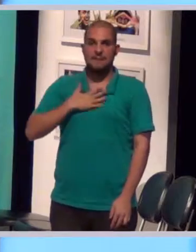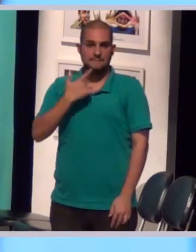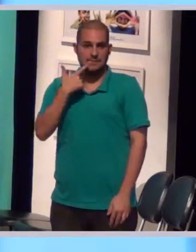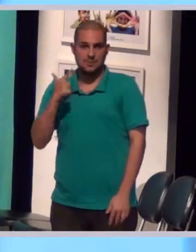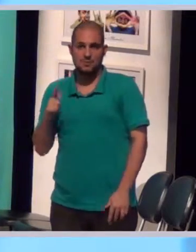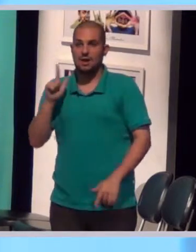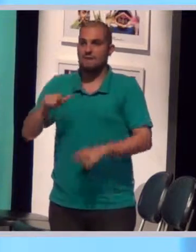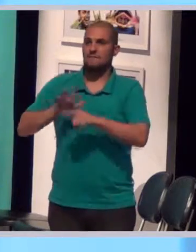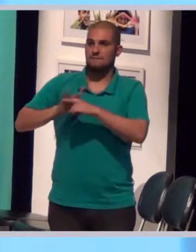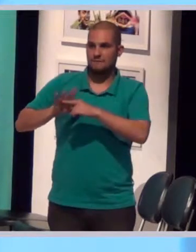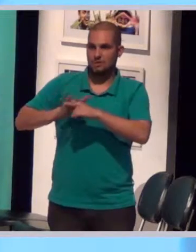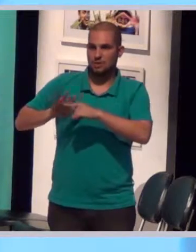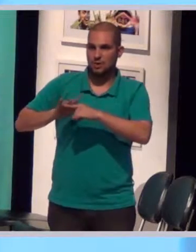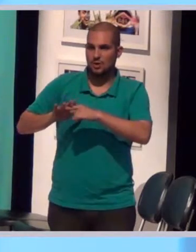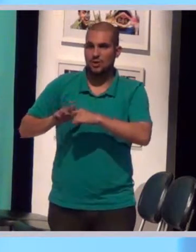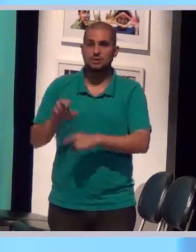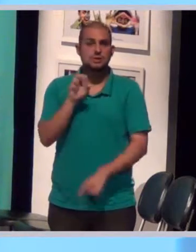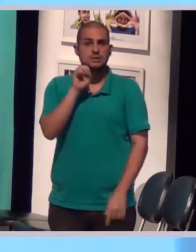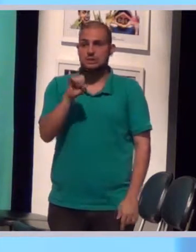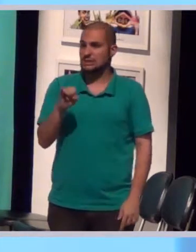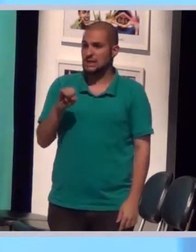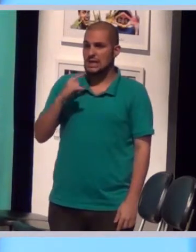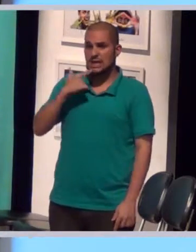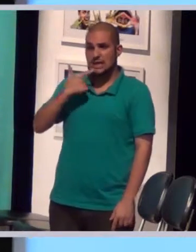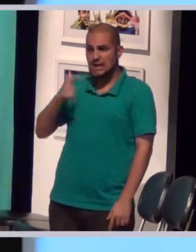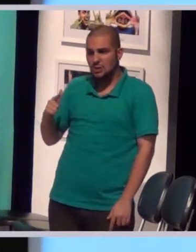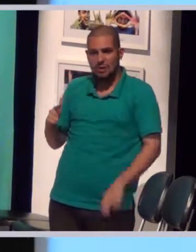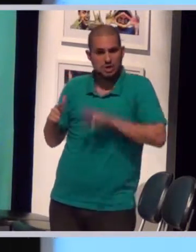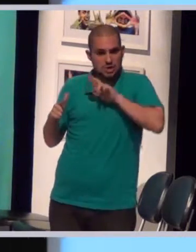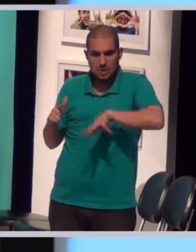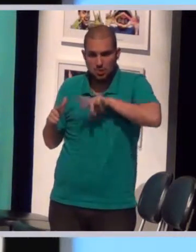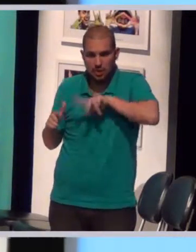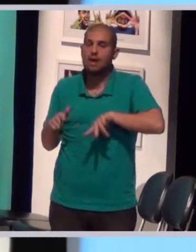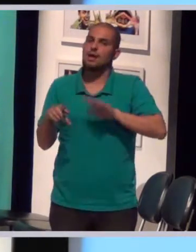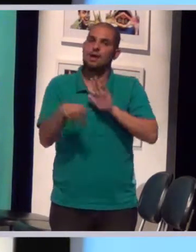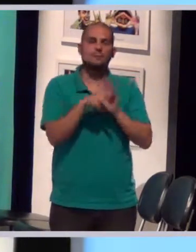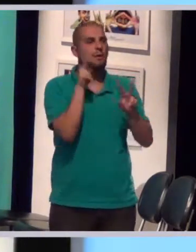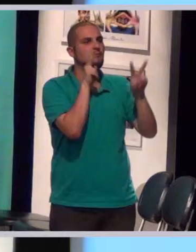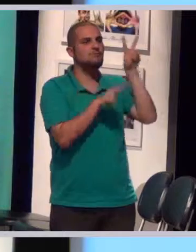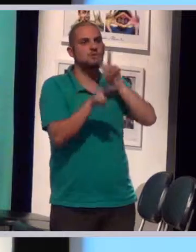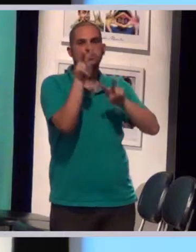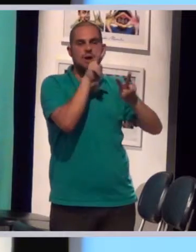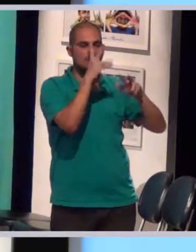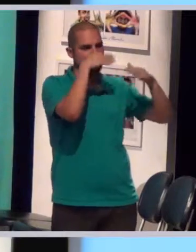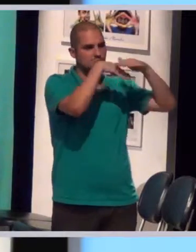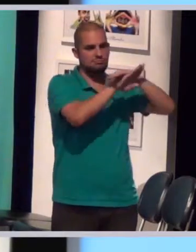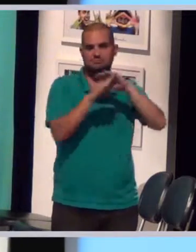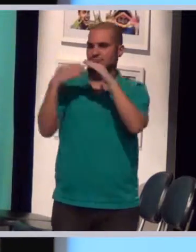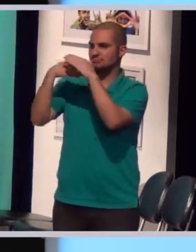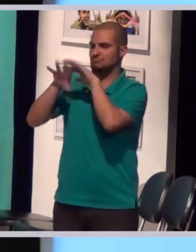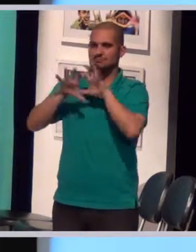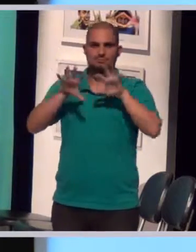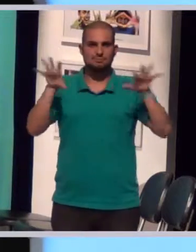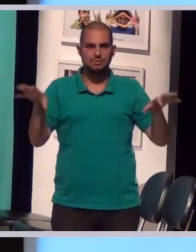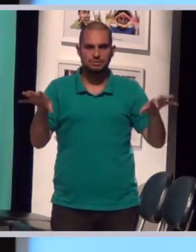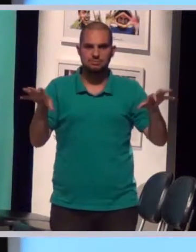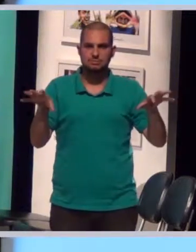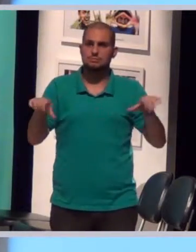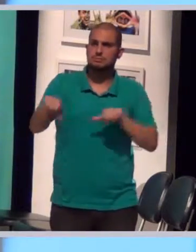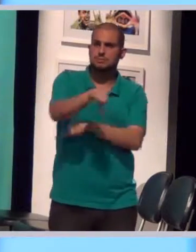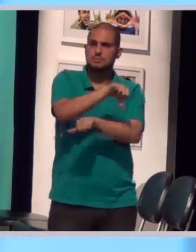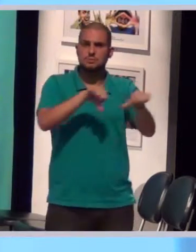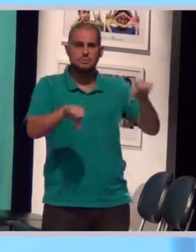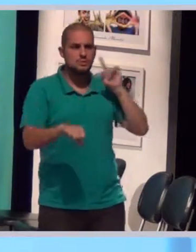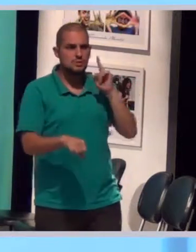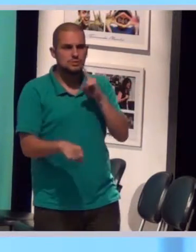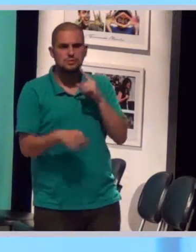fonológica, e o que não tem a ver com linguagem é visual e visoespacial. Mas, quando a gente estuda surdos, Como